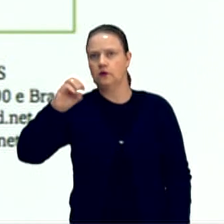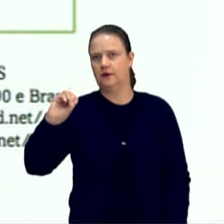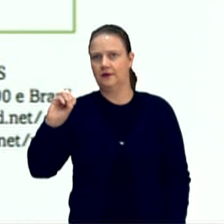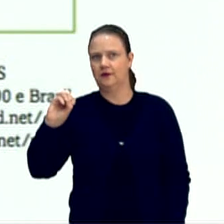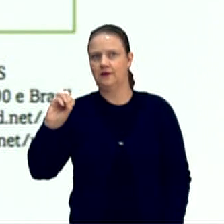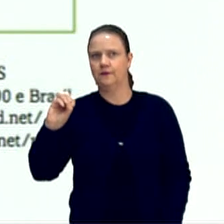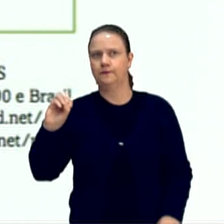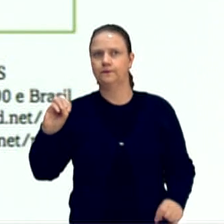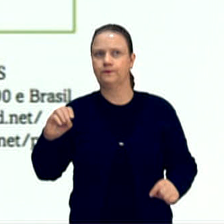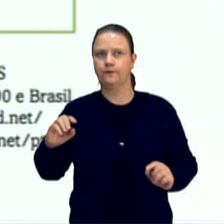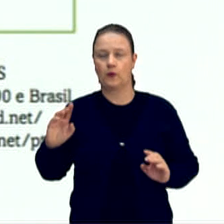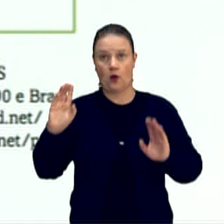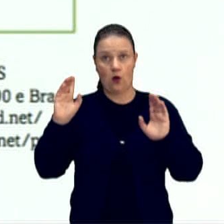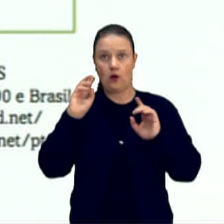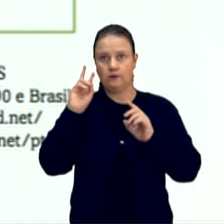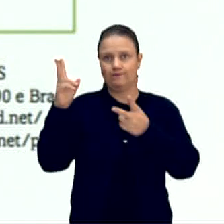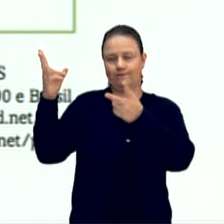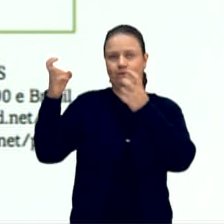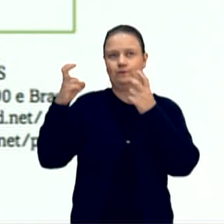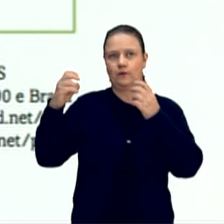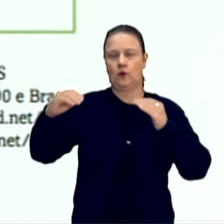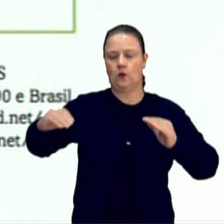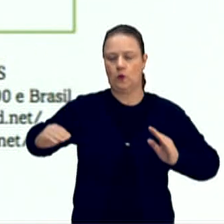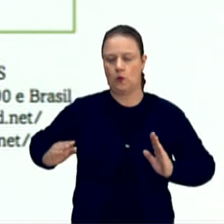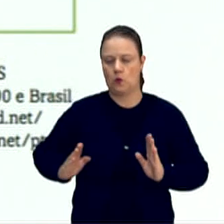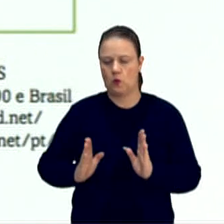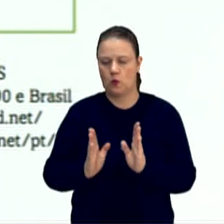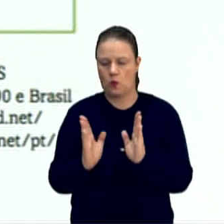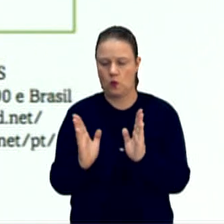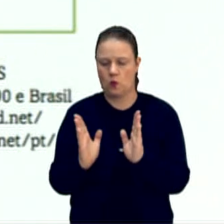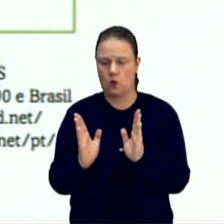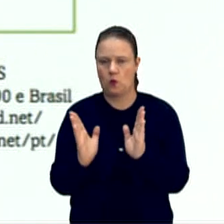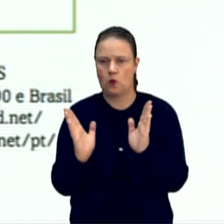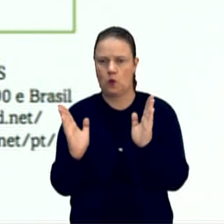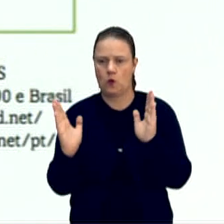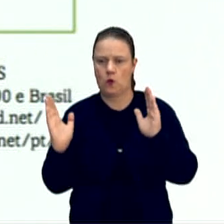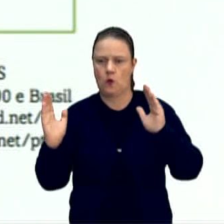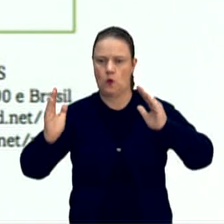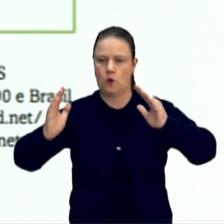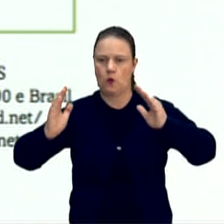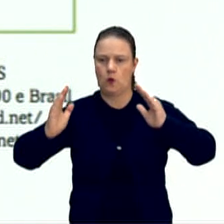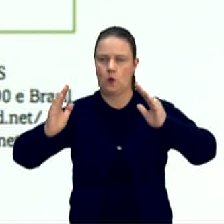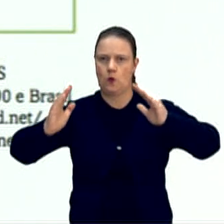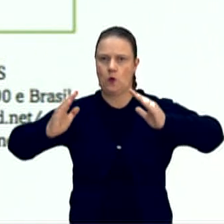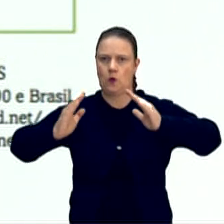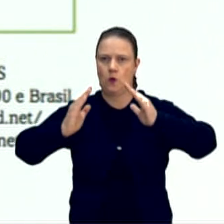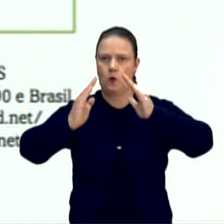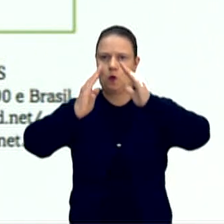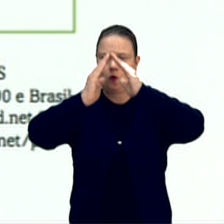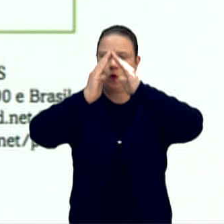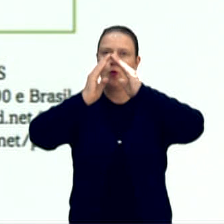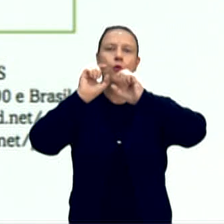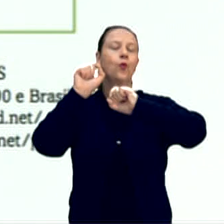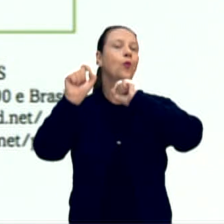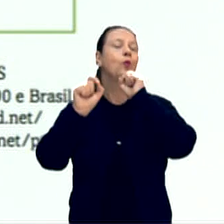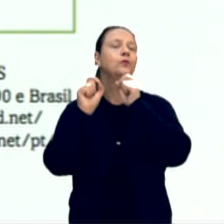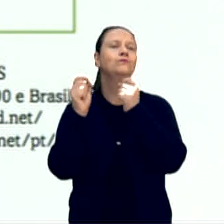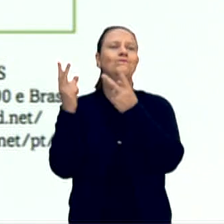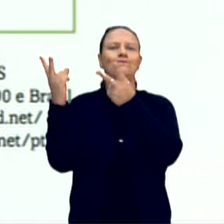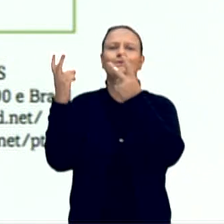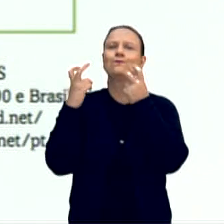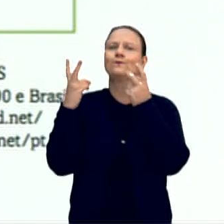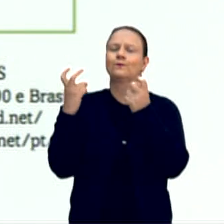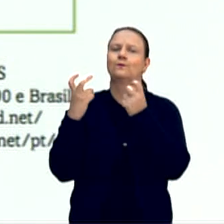da base, mas o topo, mesmo que você tenha aqui uma condição de um envelhecimento, de certo